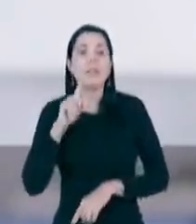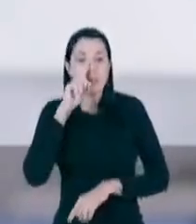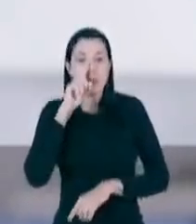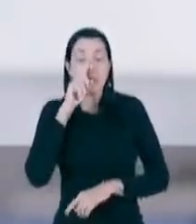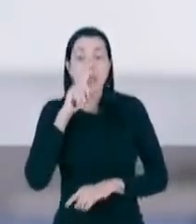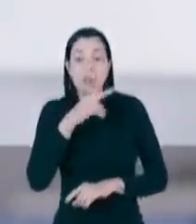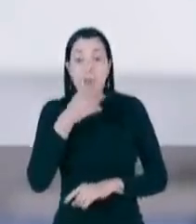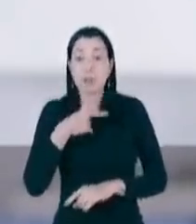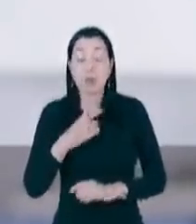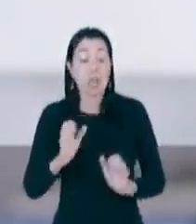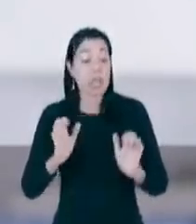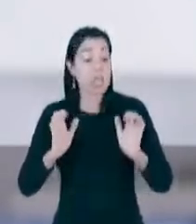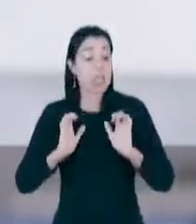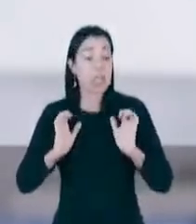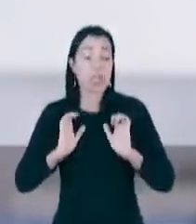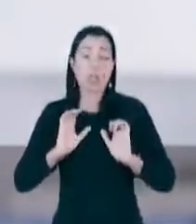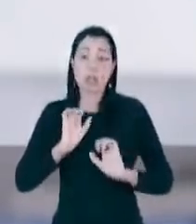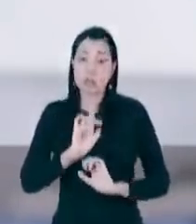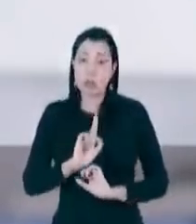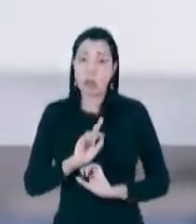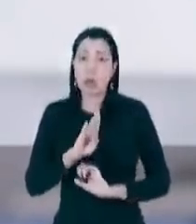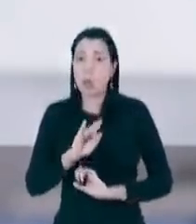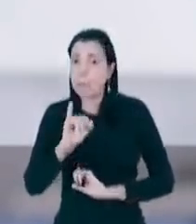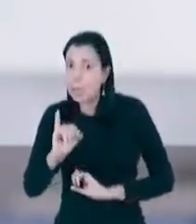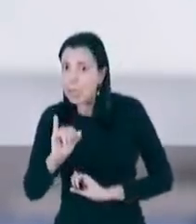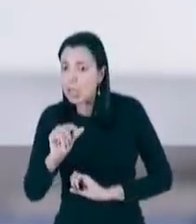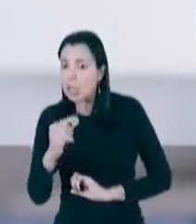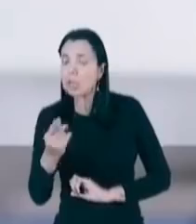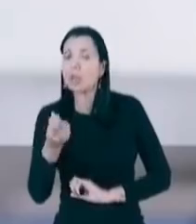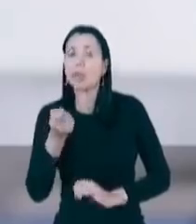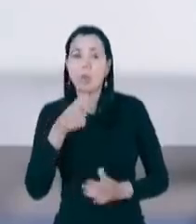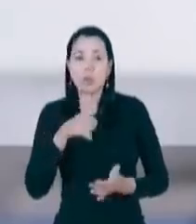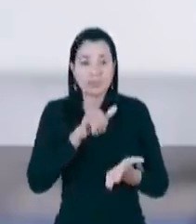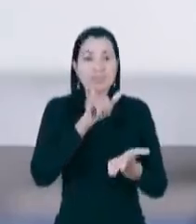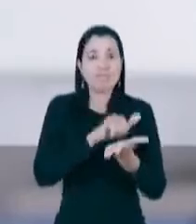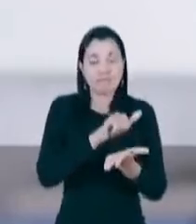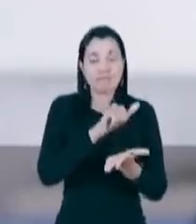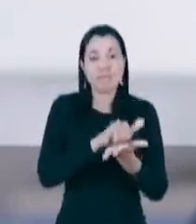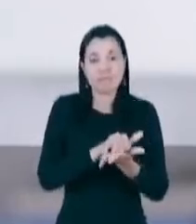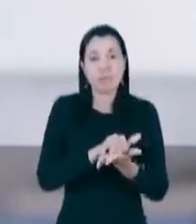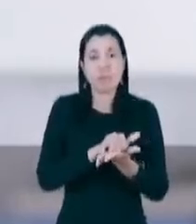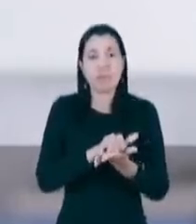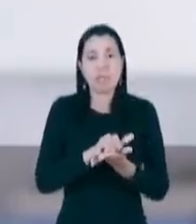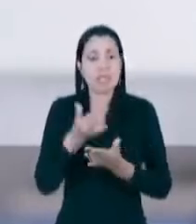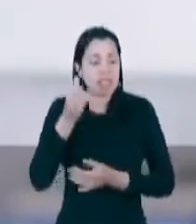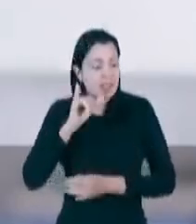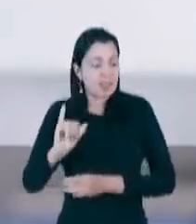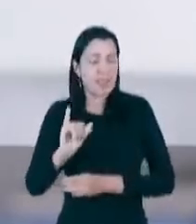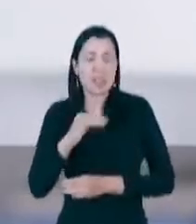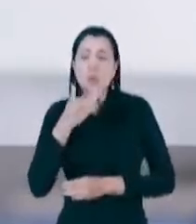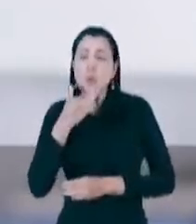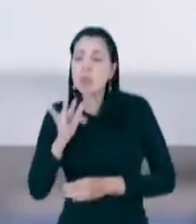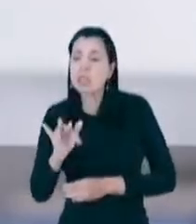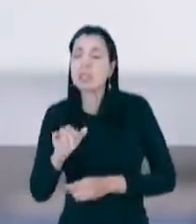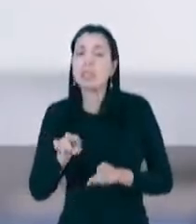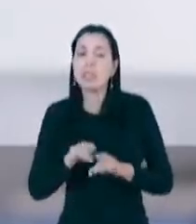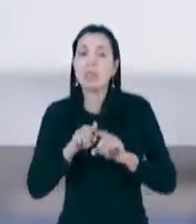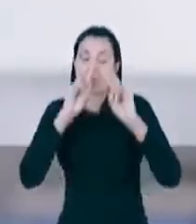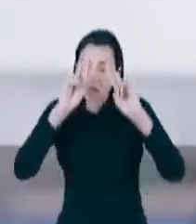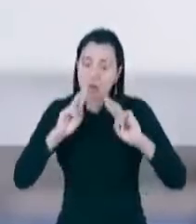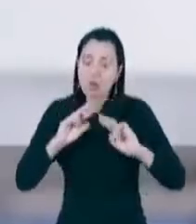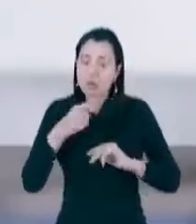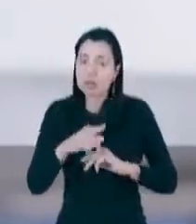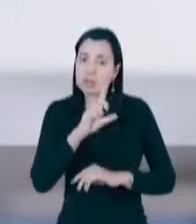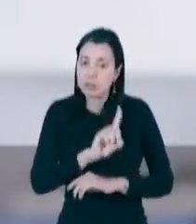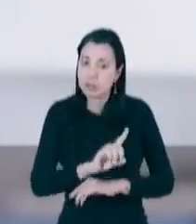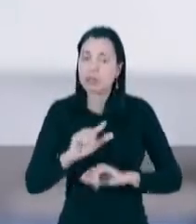enriquecer patrões invisíveis, os bilionários donos dos aplicativos, que se recusam a reconhecer e a honrar